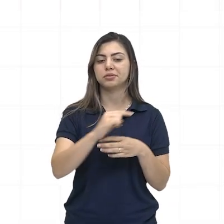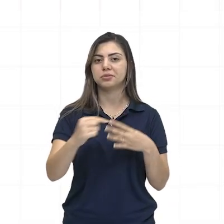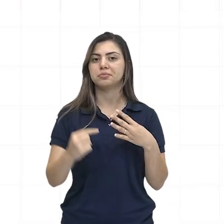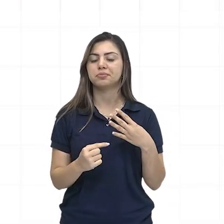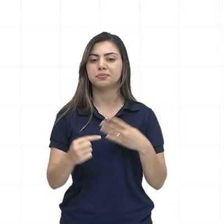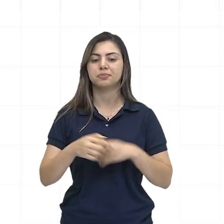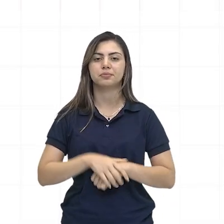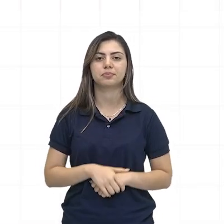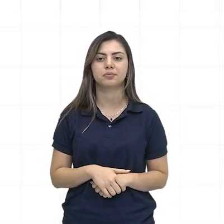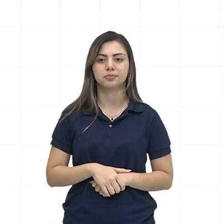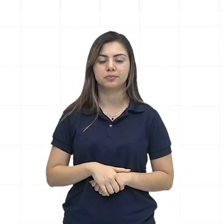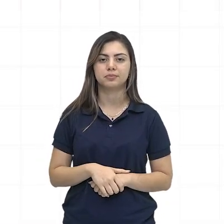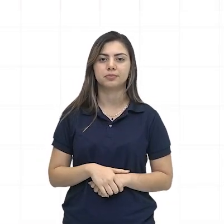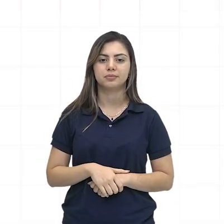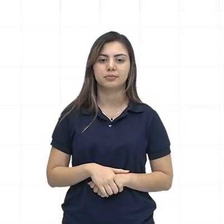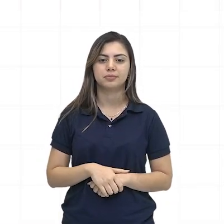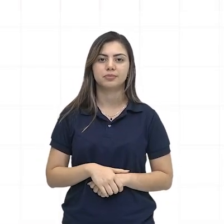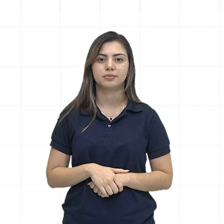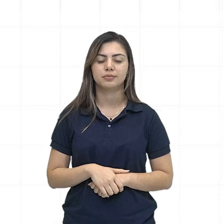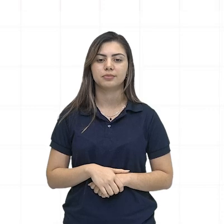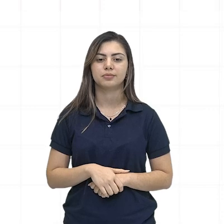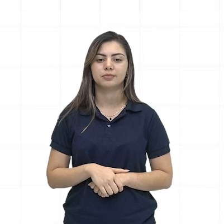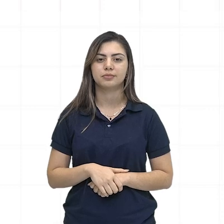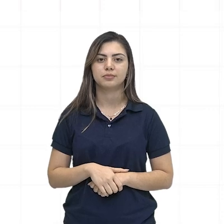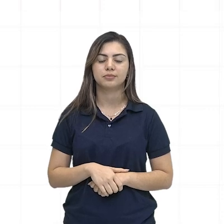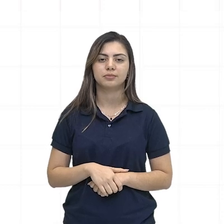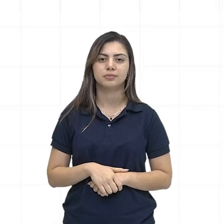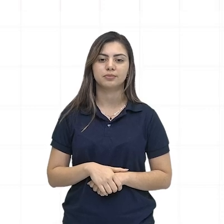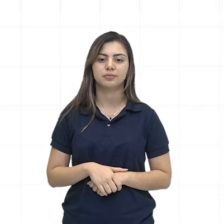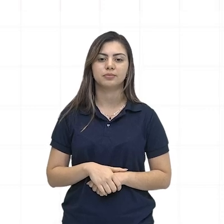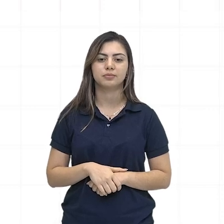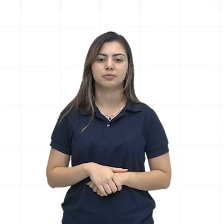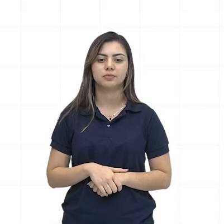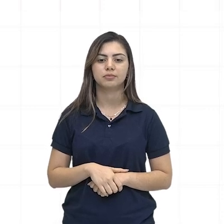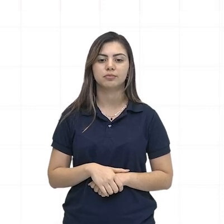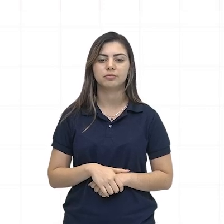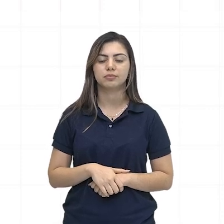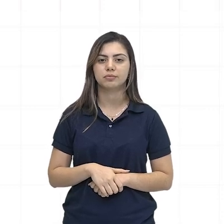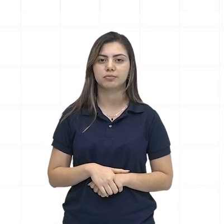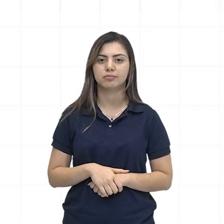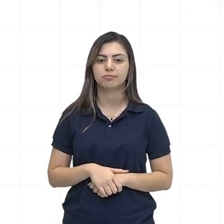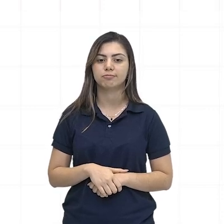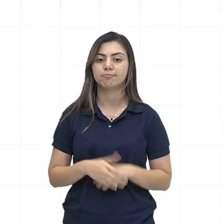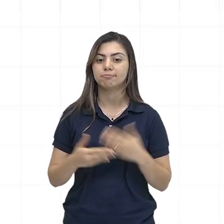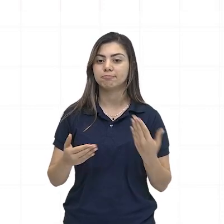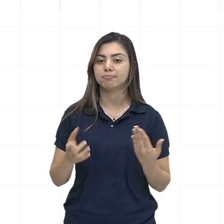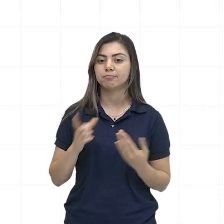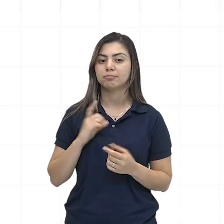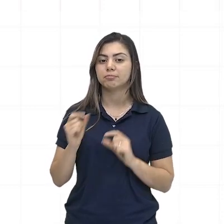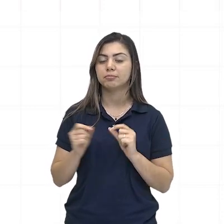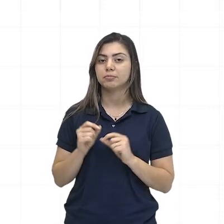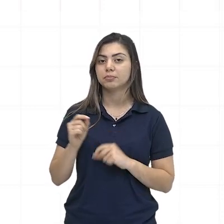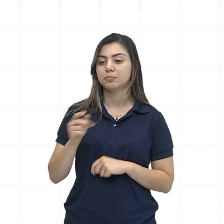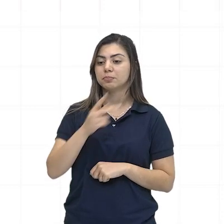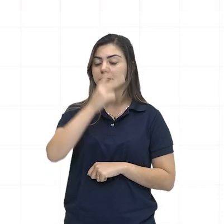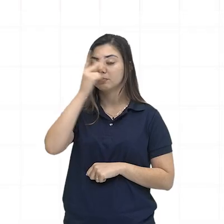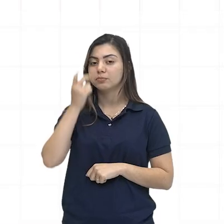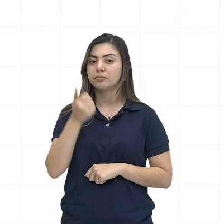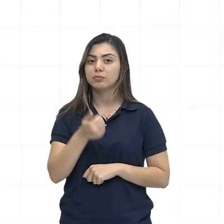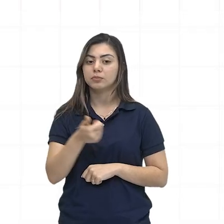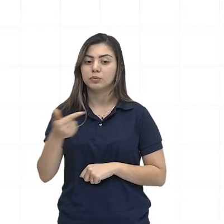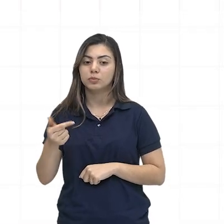informações. Então, ó, aqui nós temos o que, né? 12 pescadores